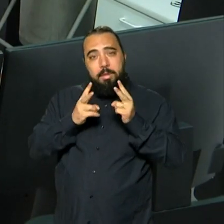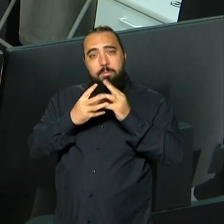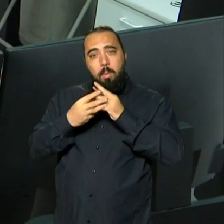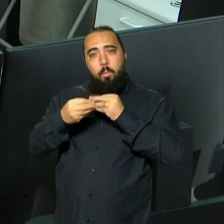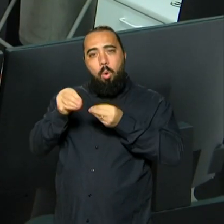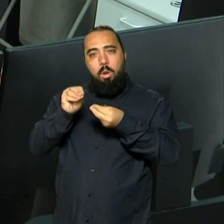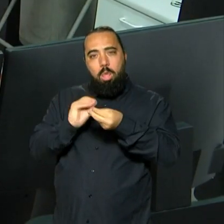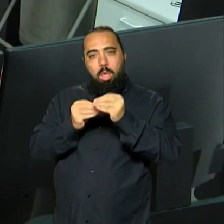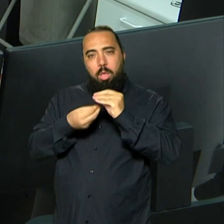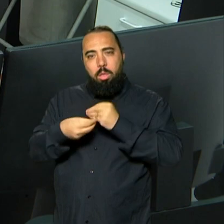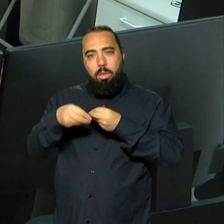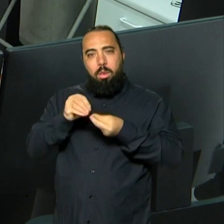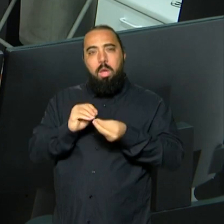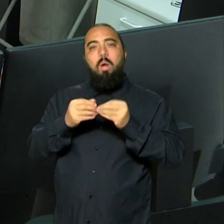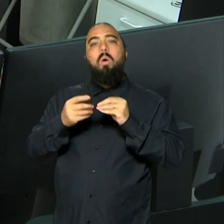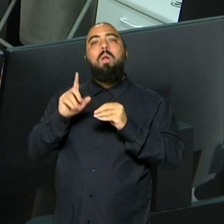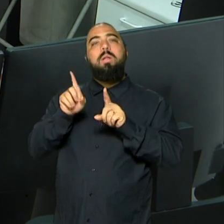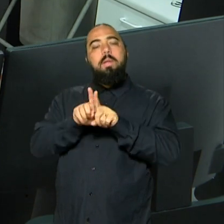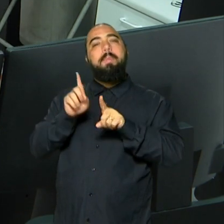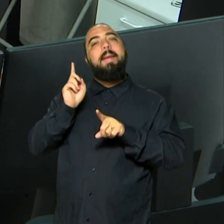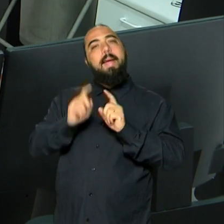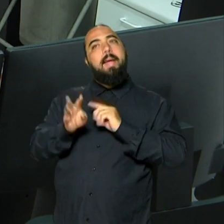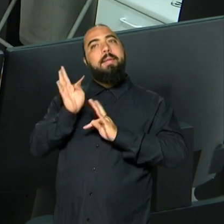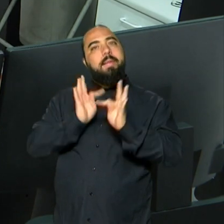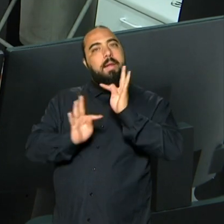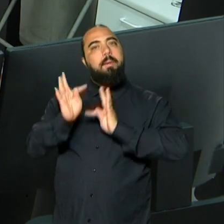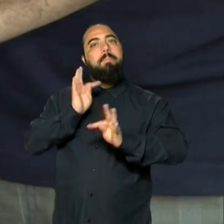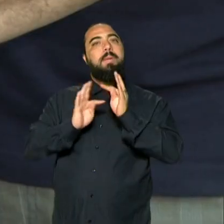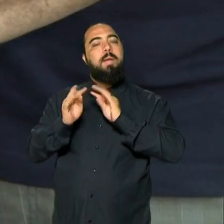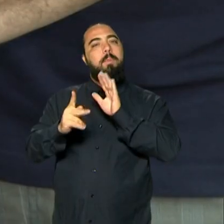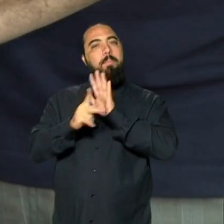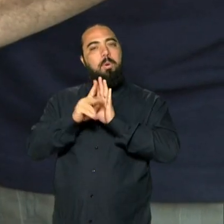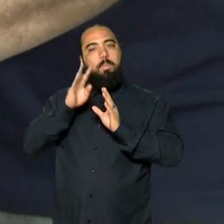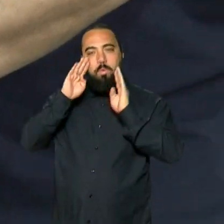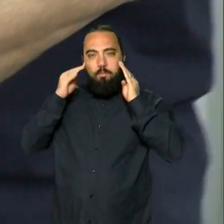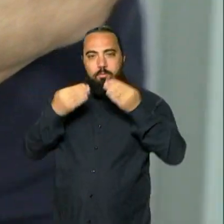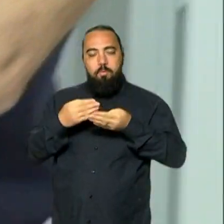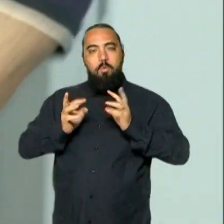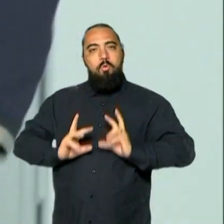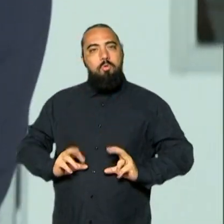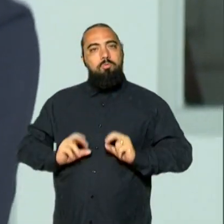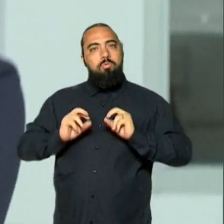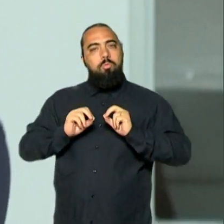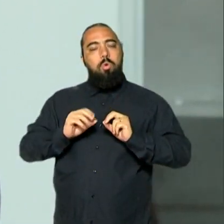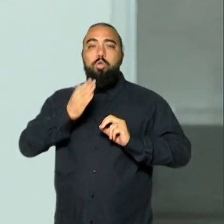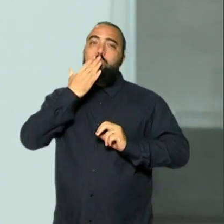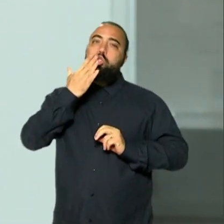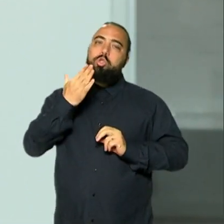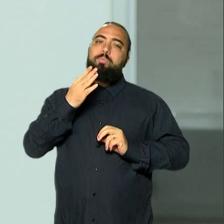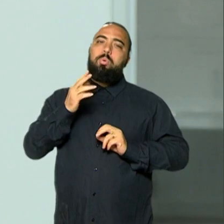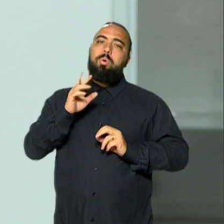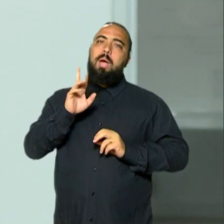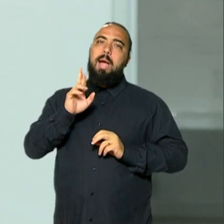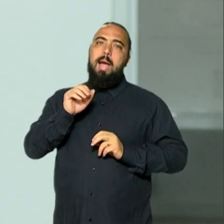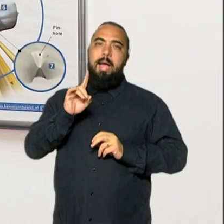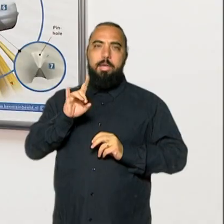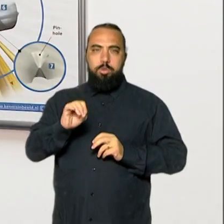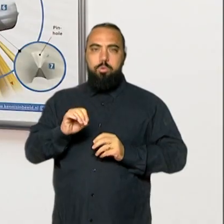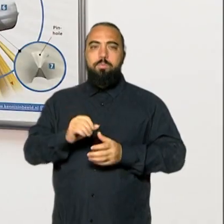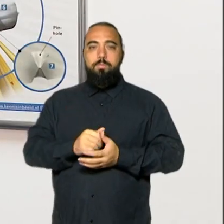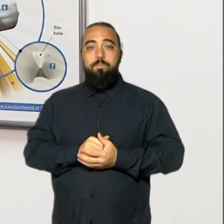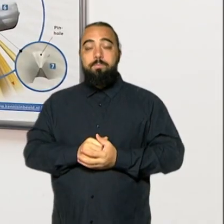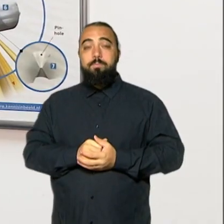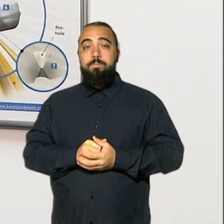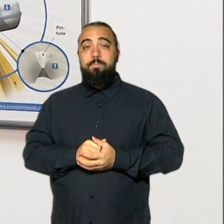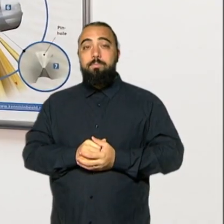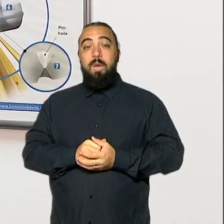tanto para o diagnóstico como a terapia de um determinado tumor, alterando apenas o tipo de radioisótopo. Dentro do